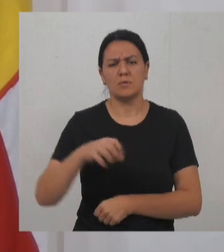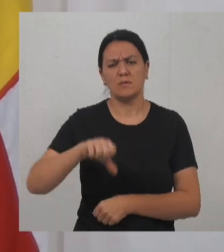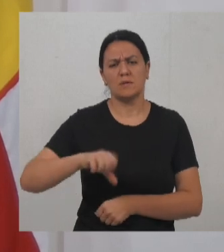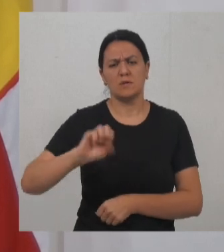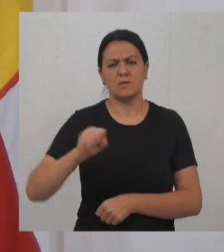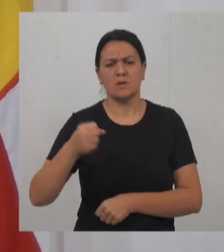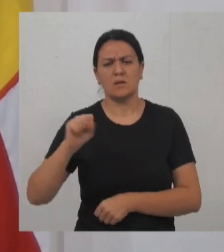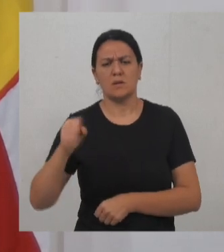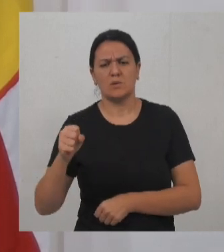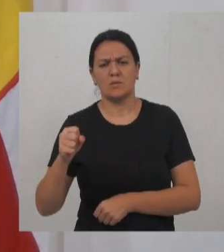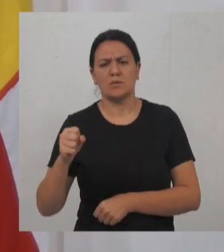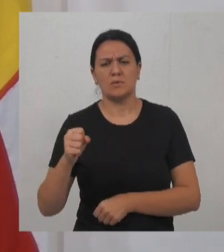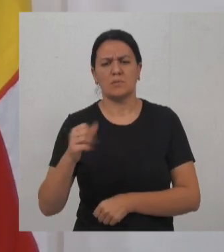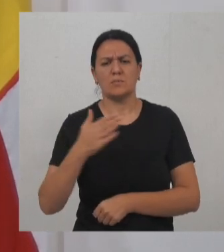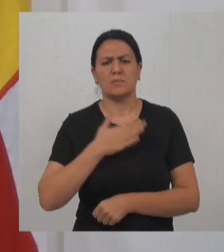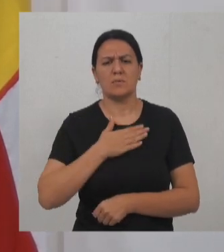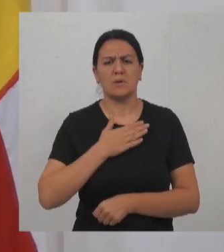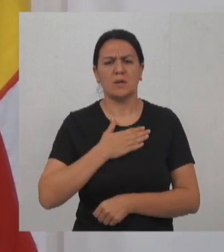juiz